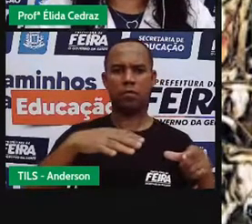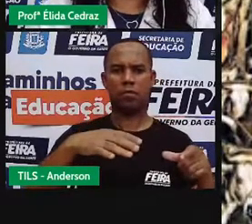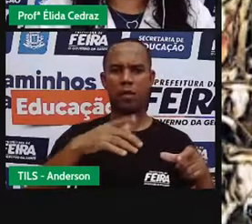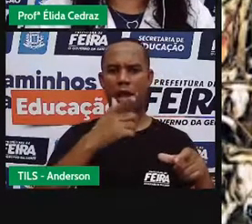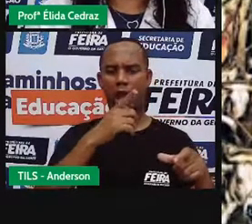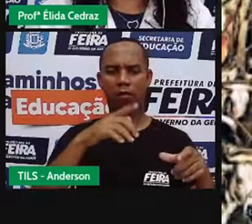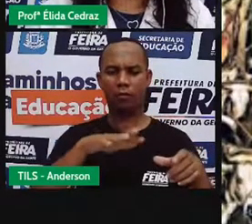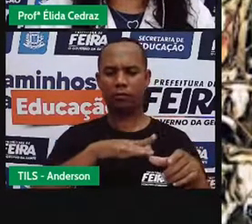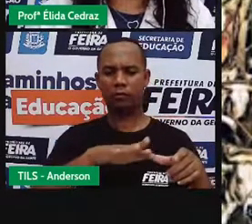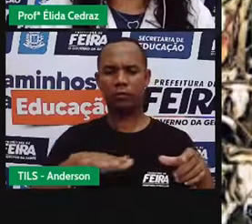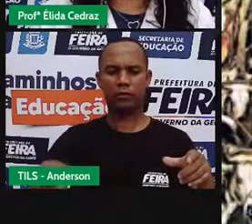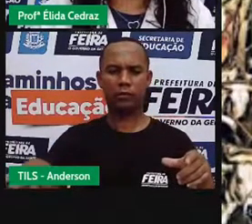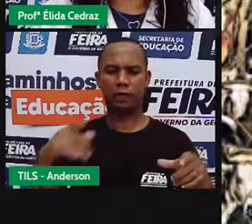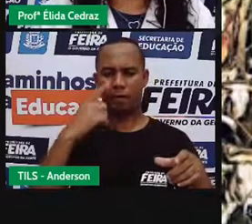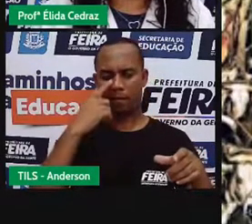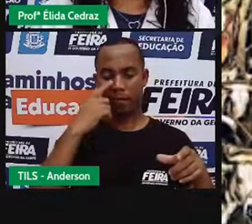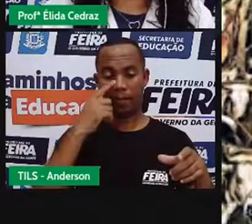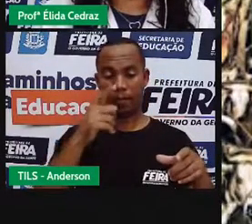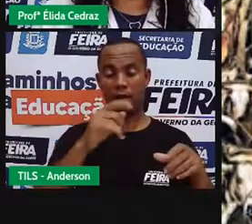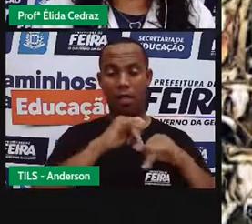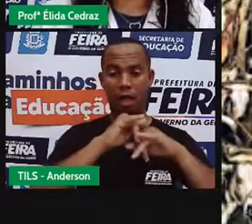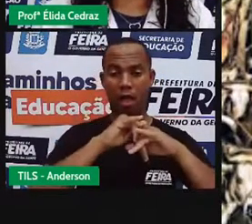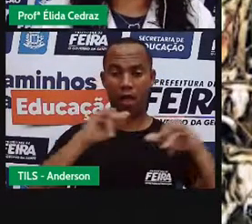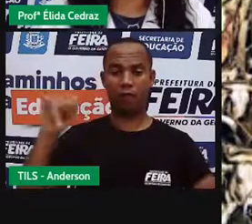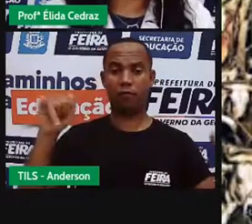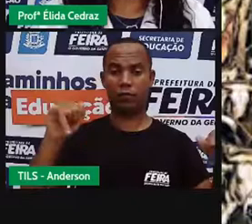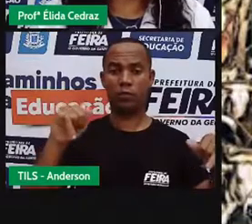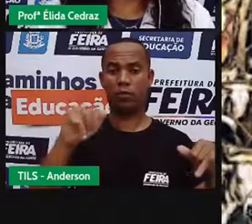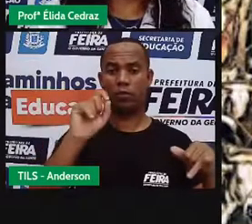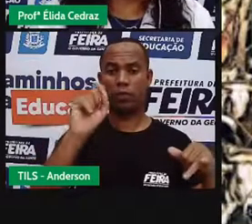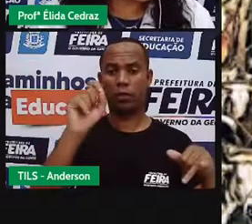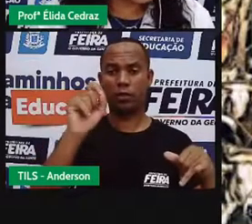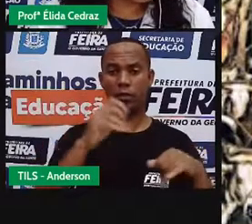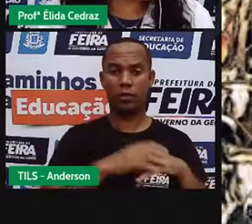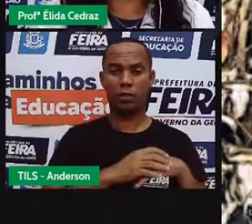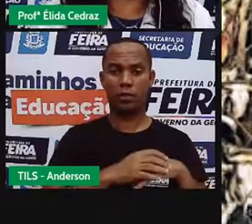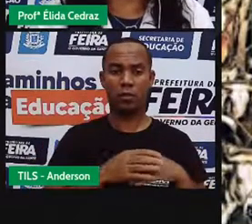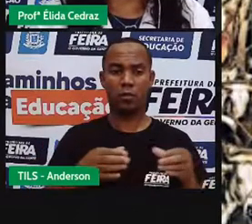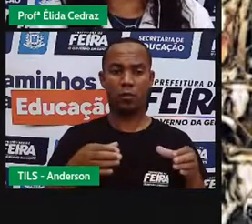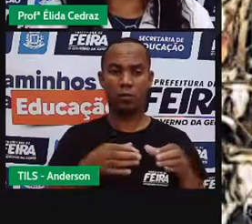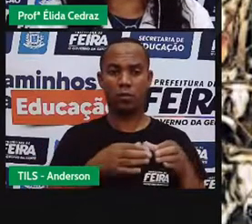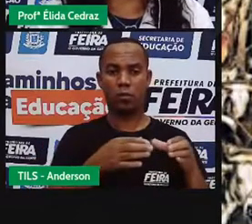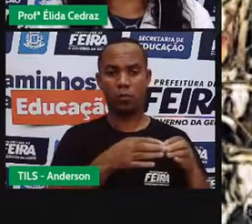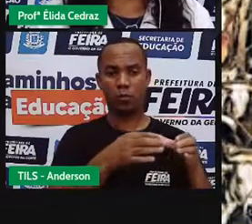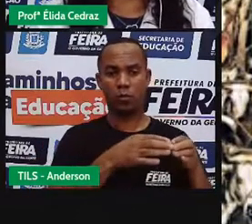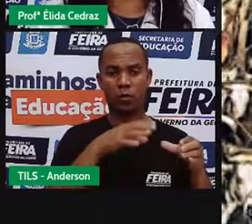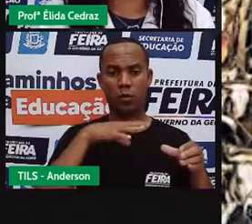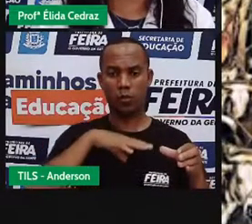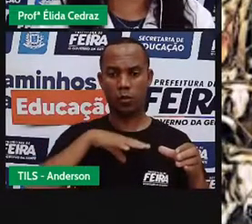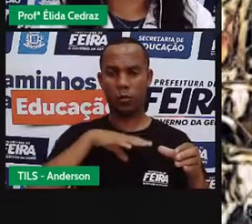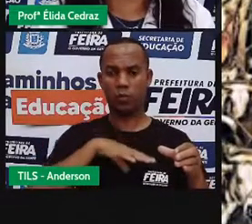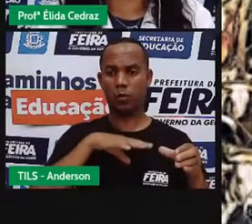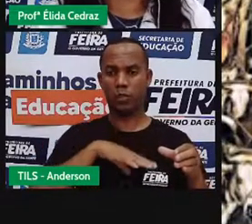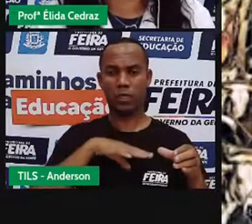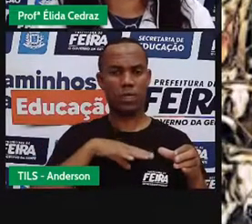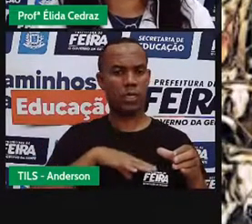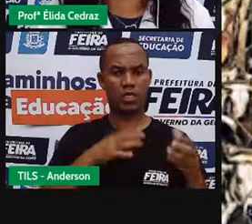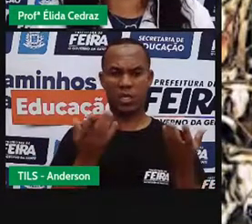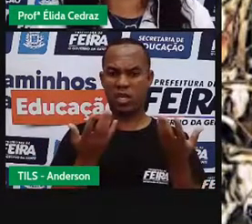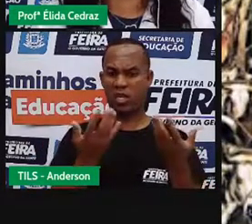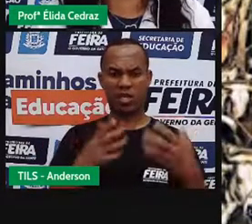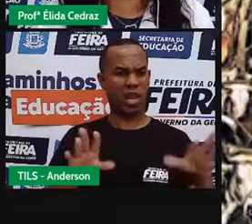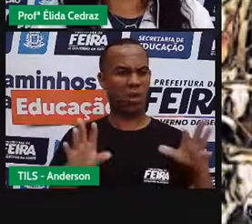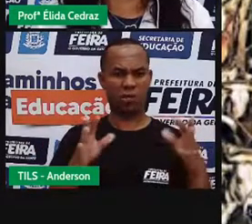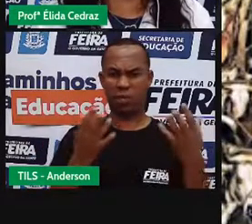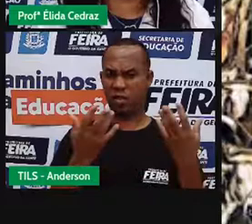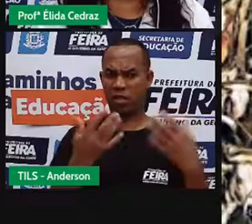Nessa data, ele proclamou a independência e as tropas portuguesas, que não queriam